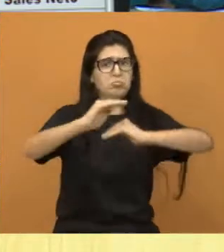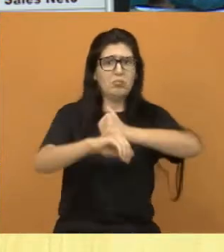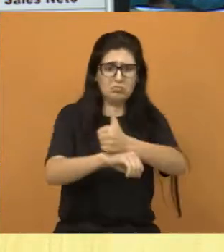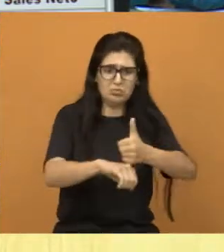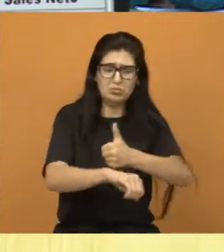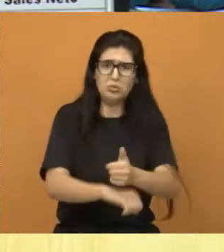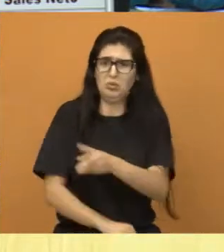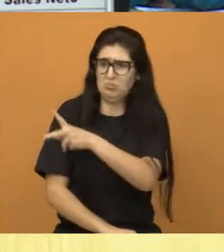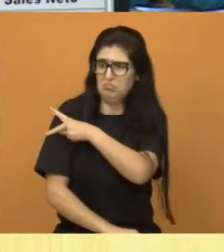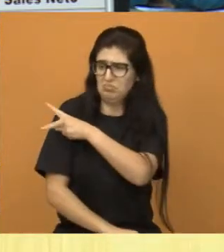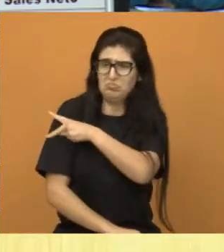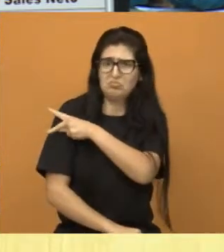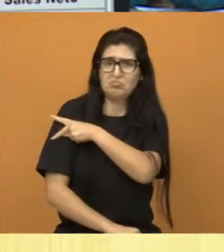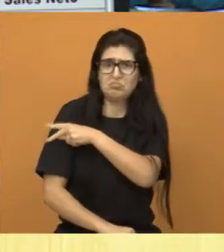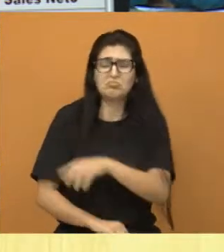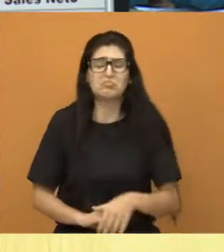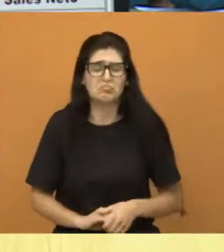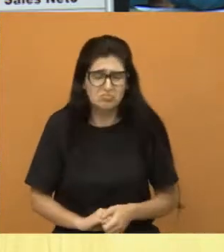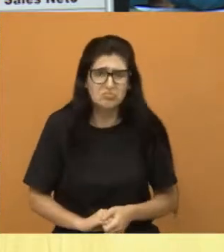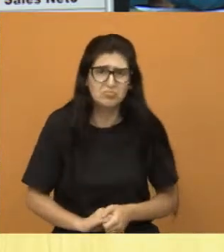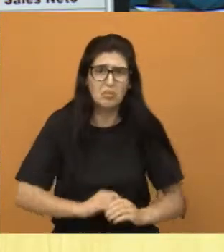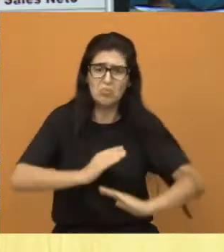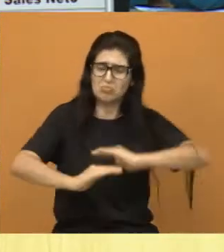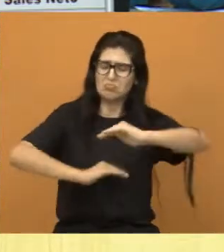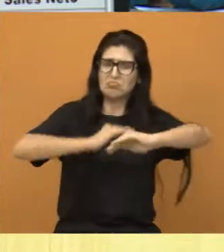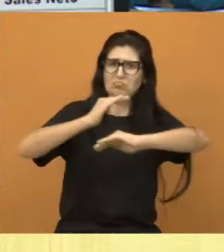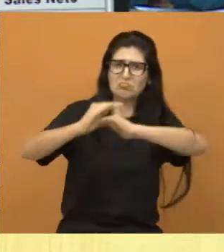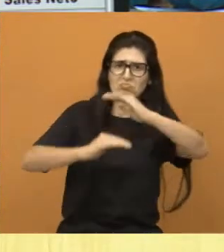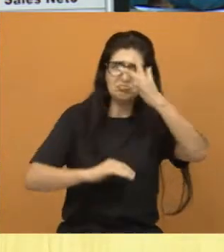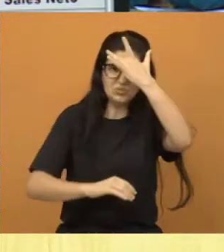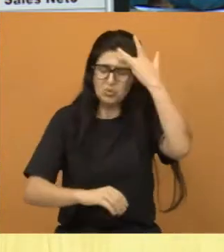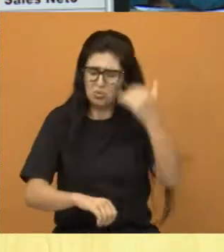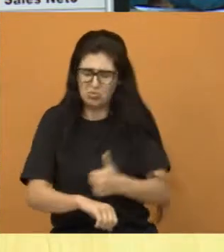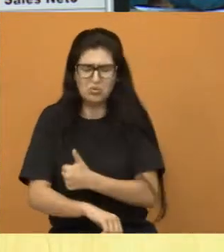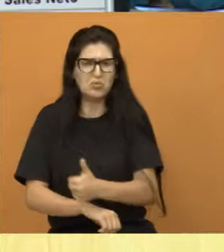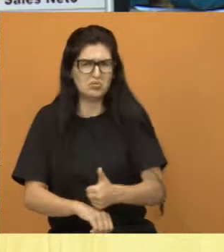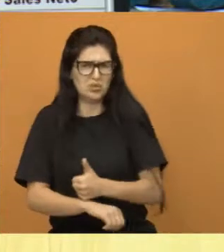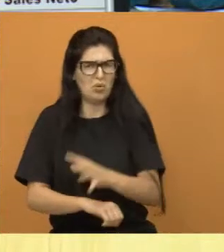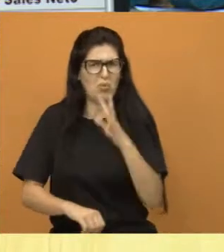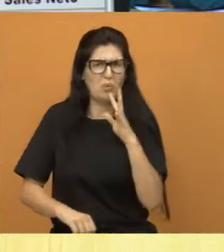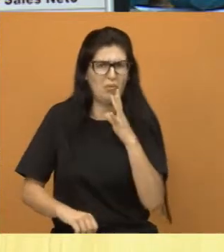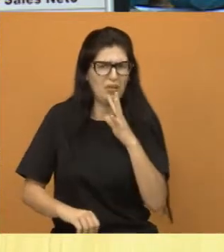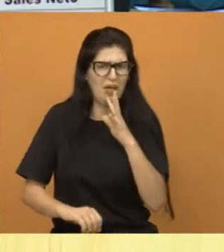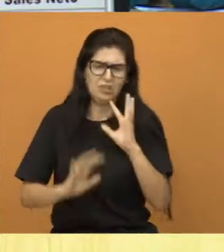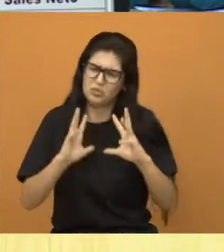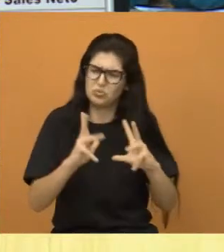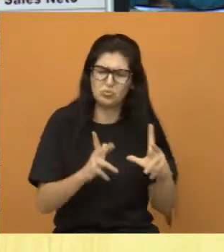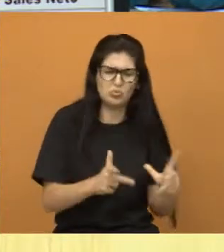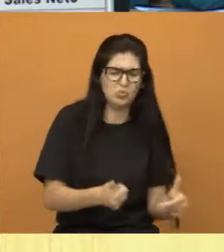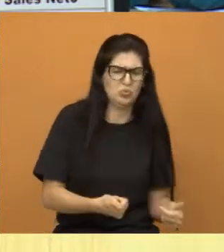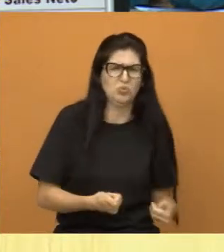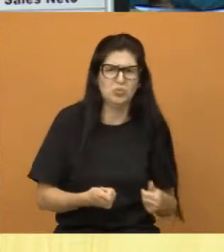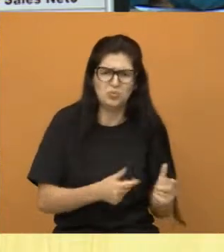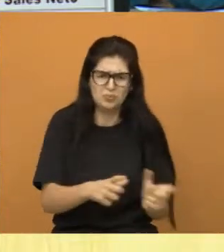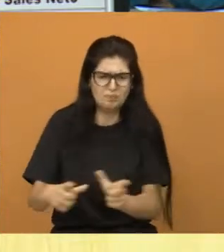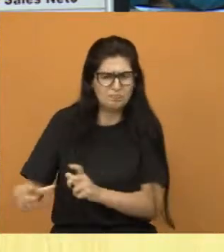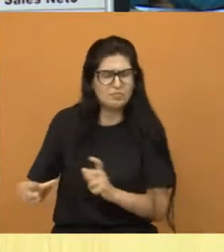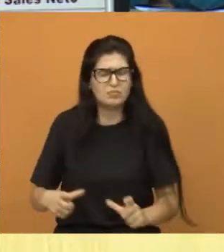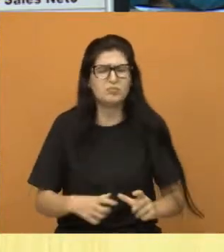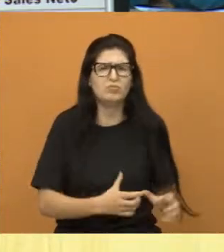eles cresceram, desenvolveram dentro do SAI. Então, eles conhecem o serviço e hoje são gerentes. E para